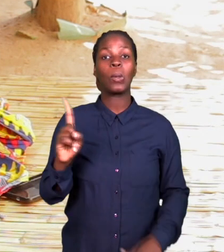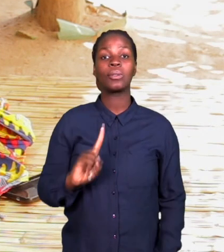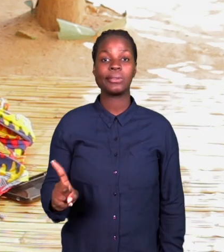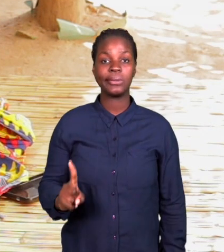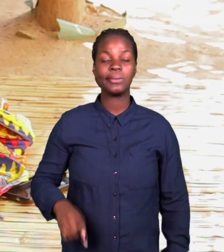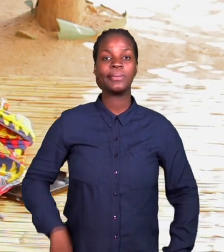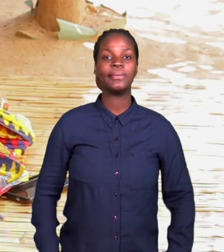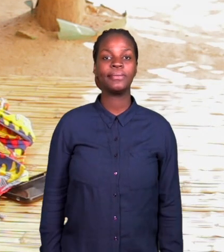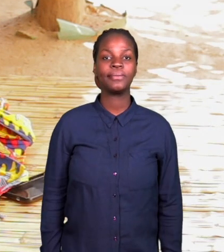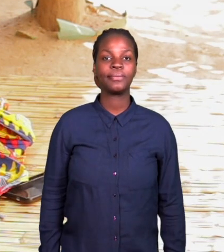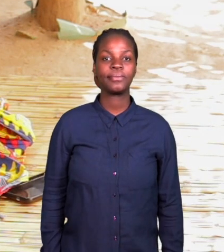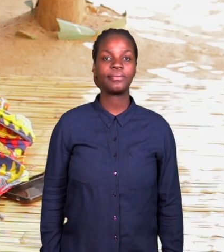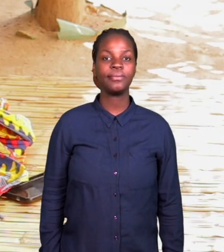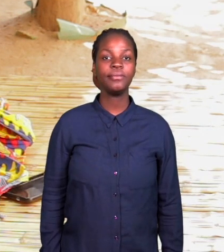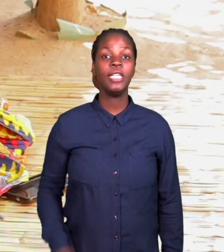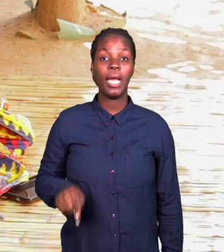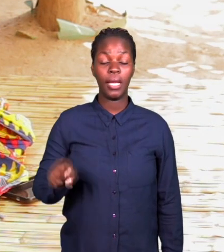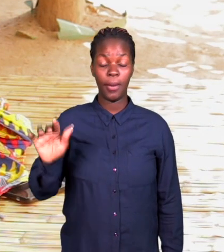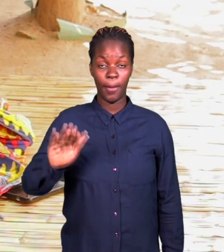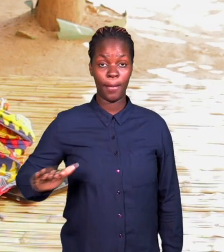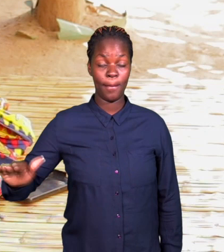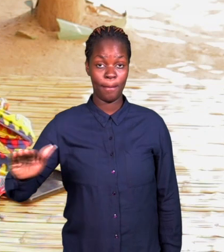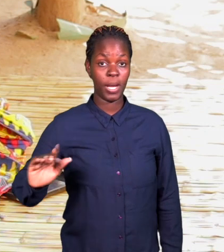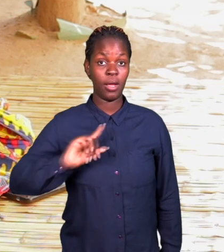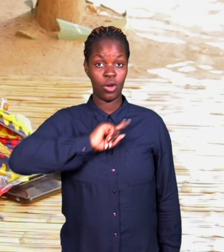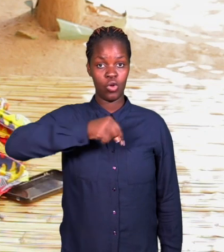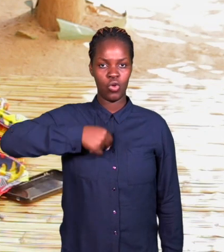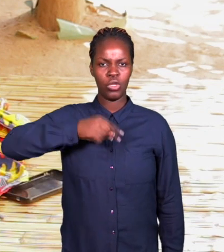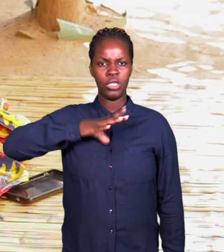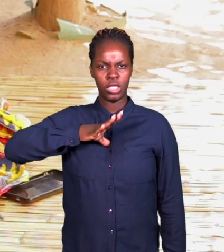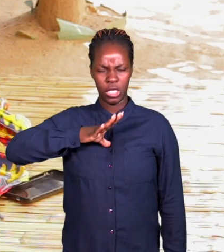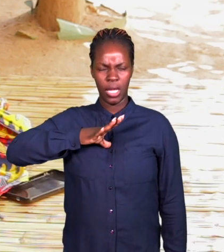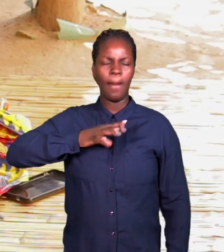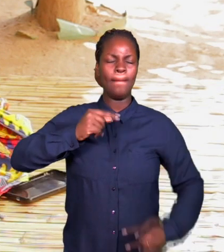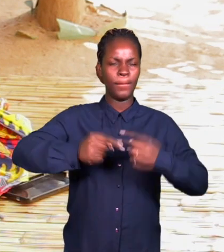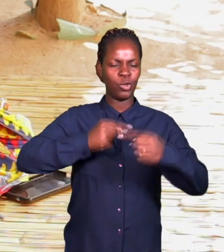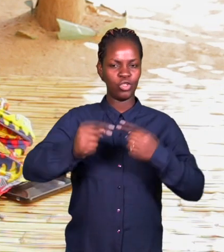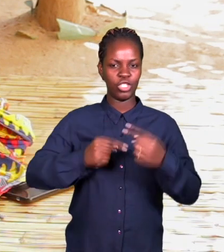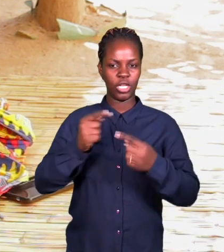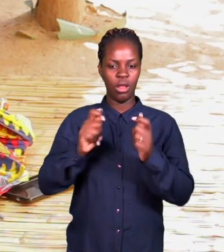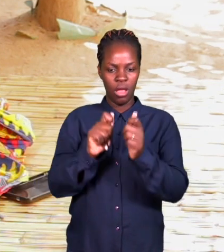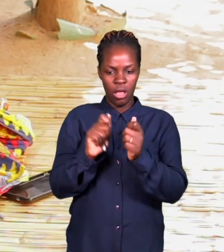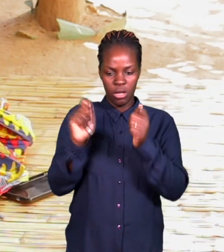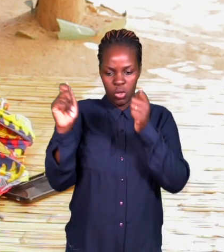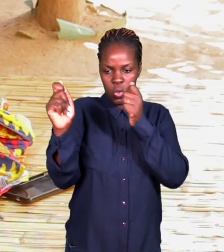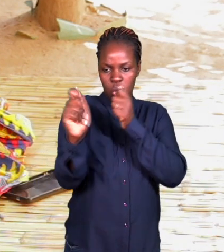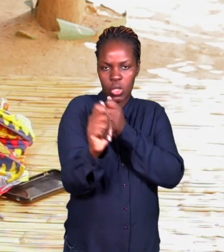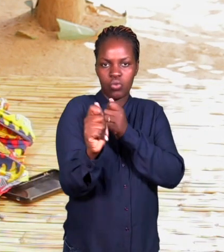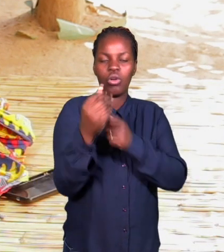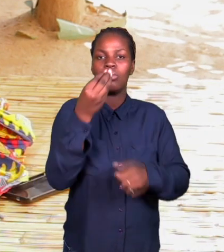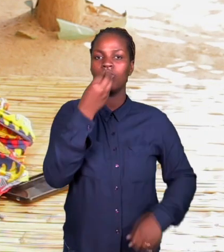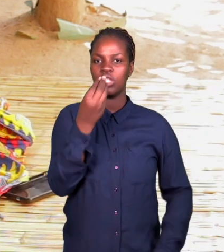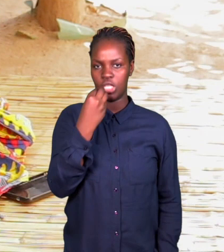completar 6 meses. E até já que aqui no nosso bairro chega o projeto